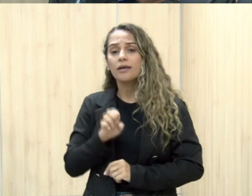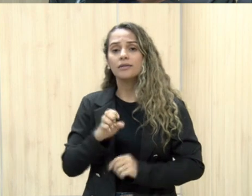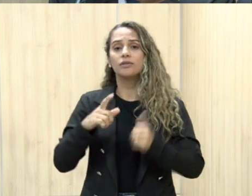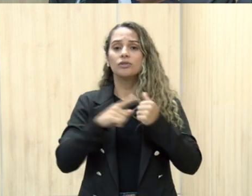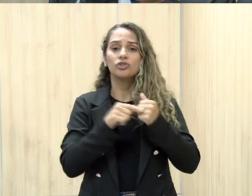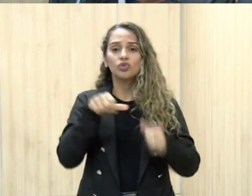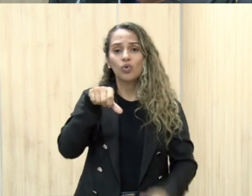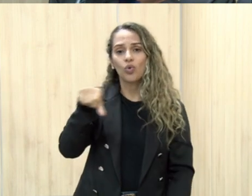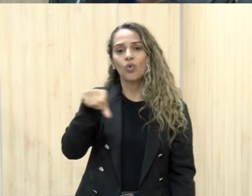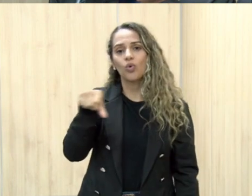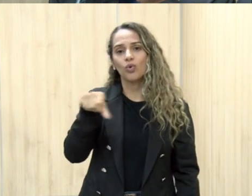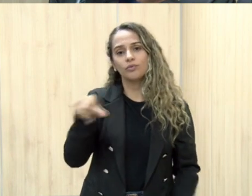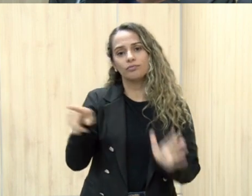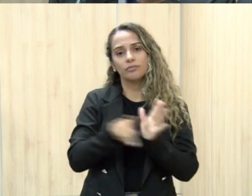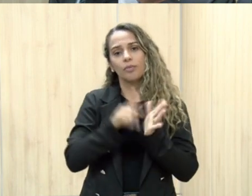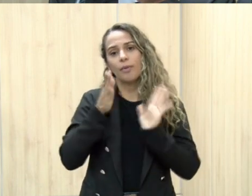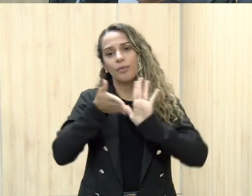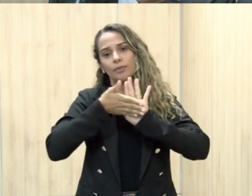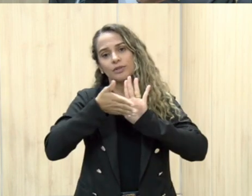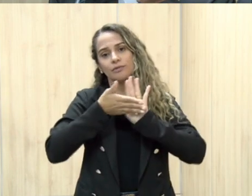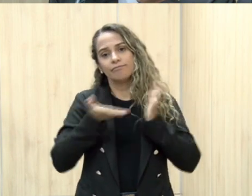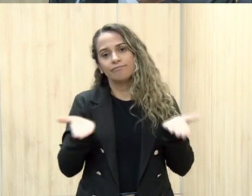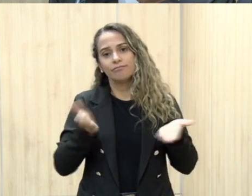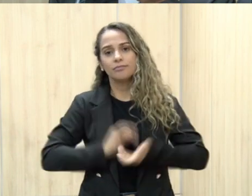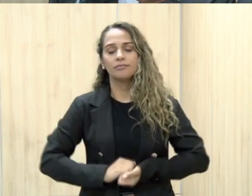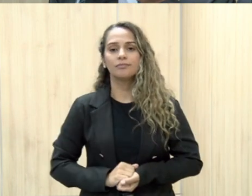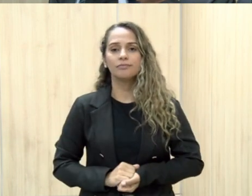nono da matéria então